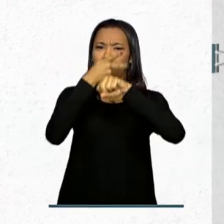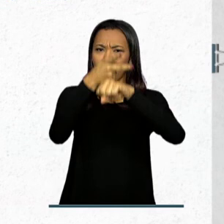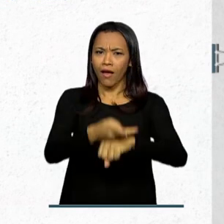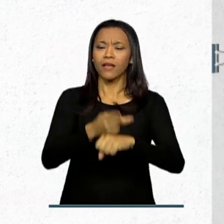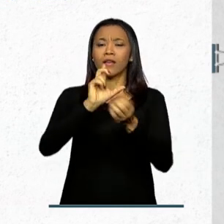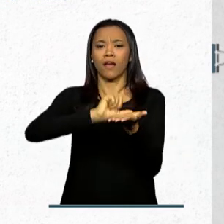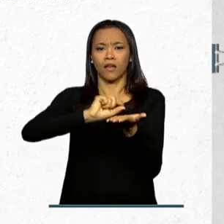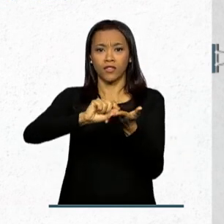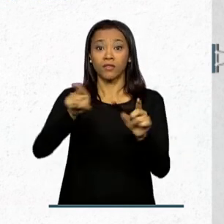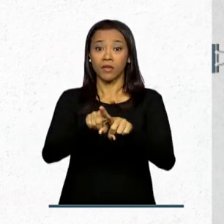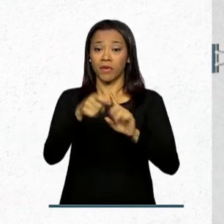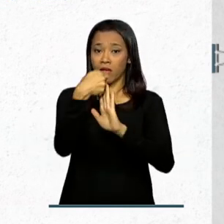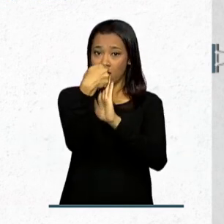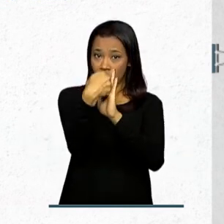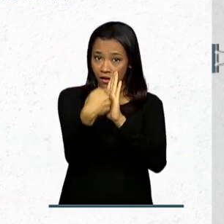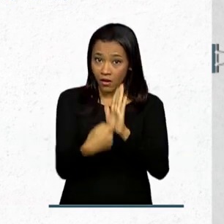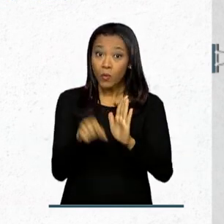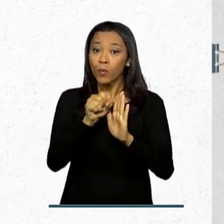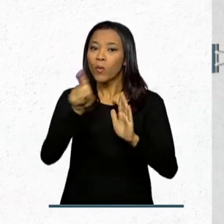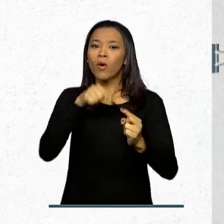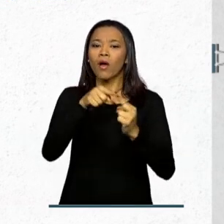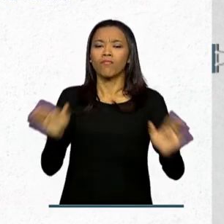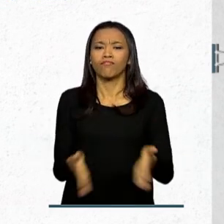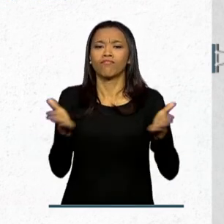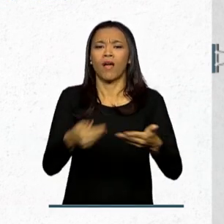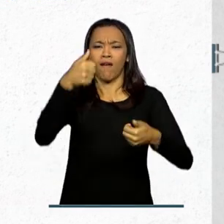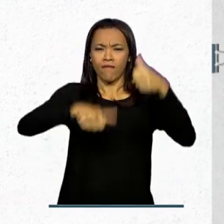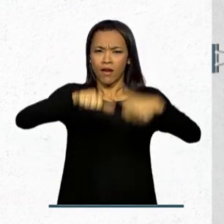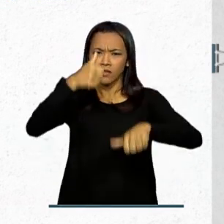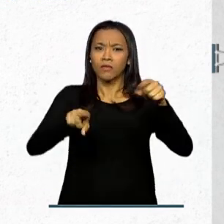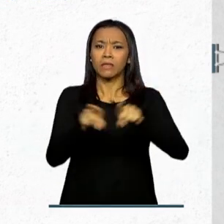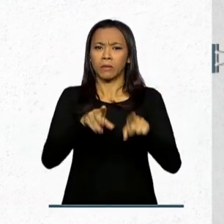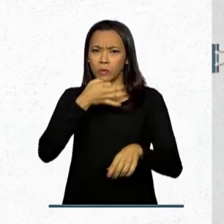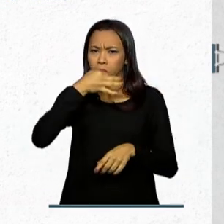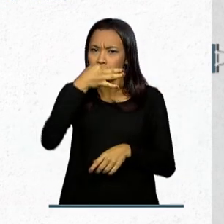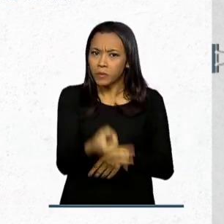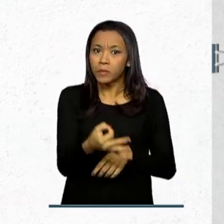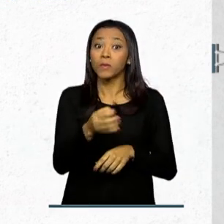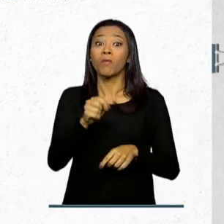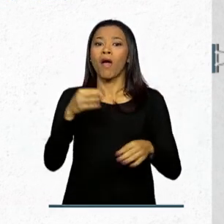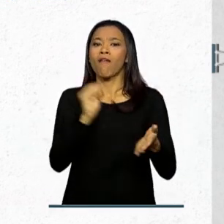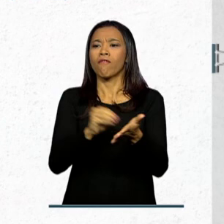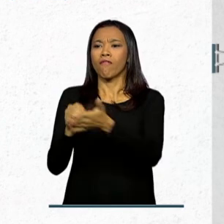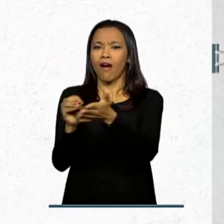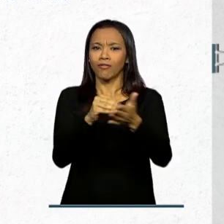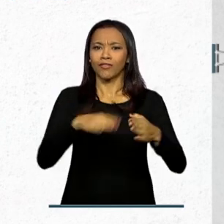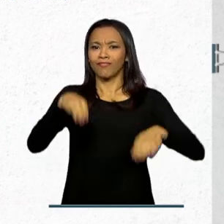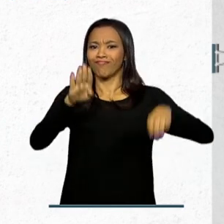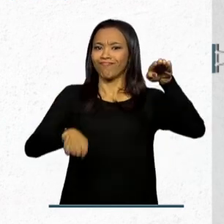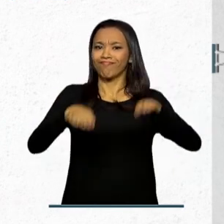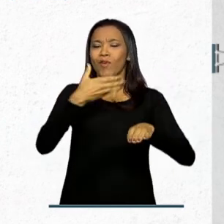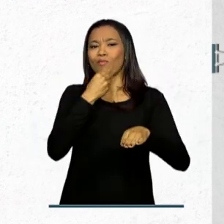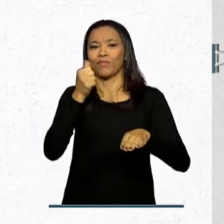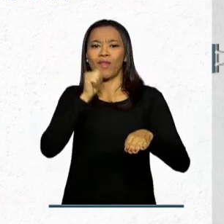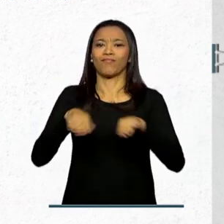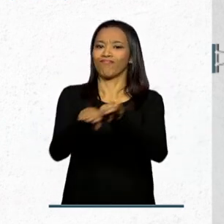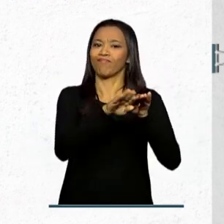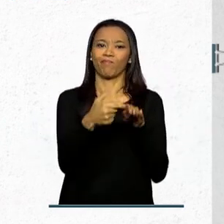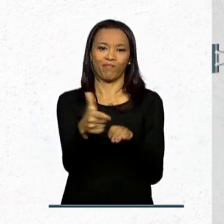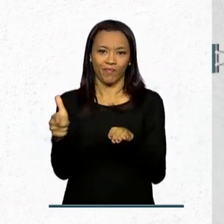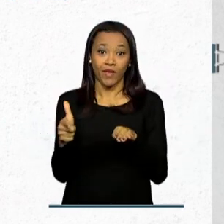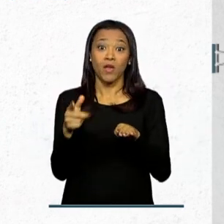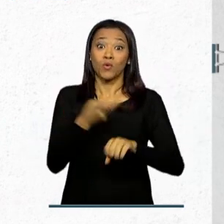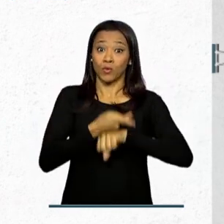artigos científicos e redações que estimulem a avaliação e argumentação sobre a desigualdade entre homens e mulheres